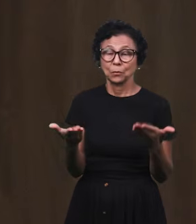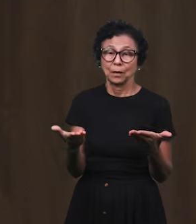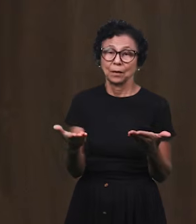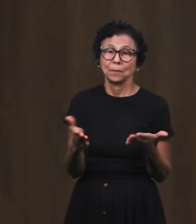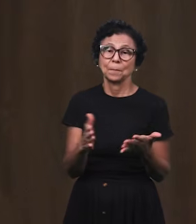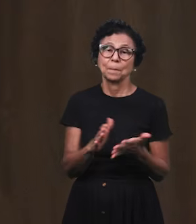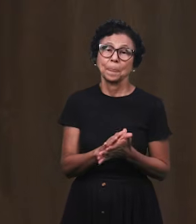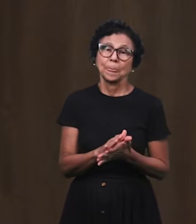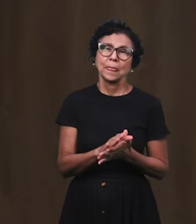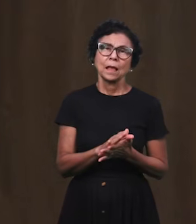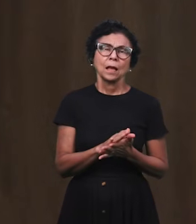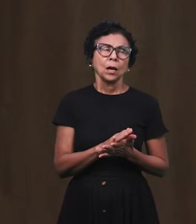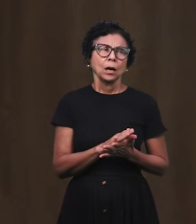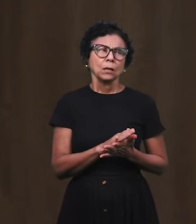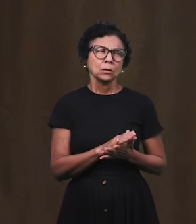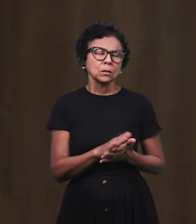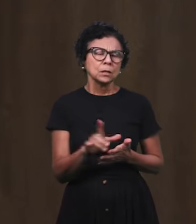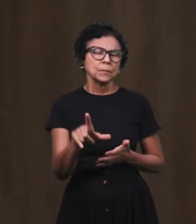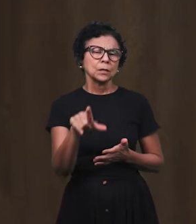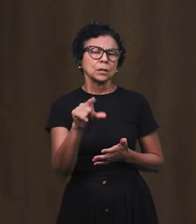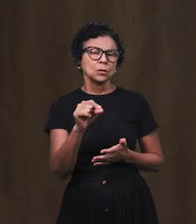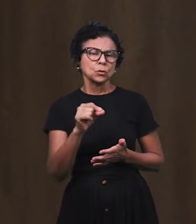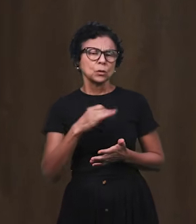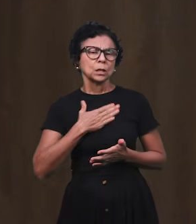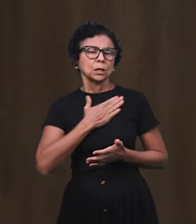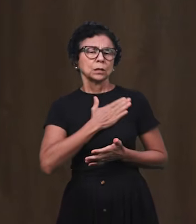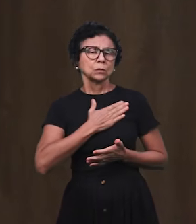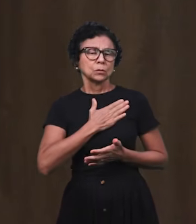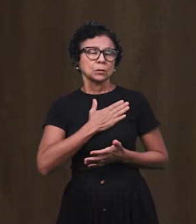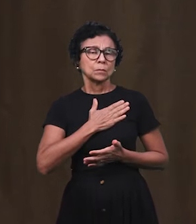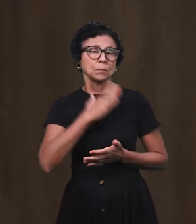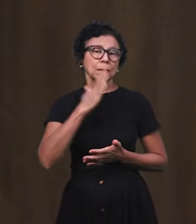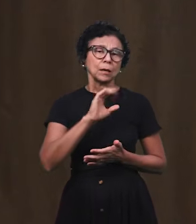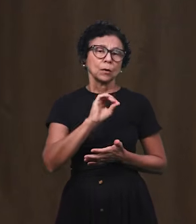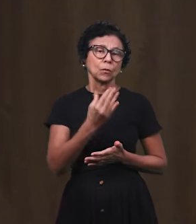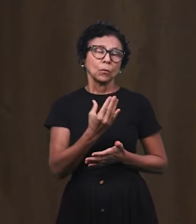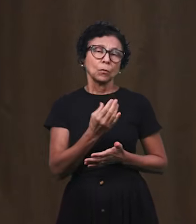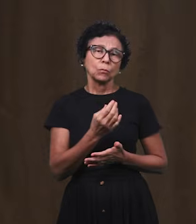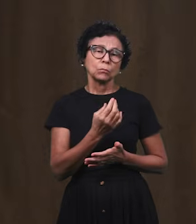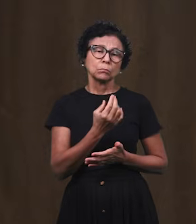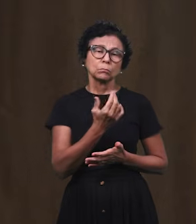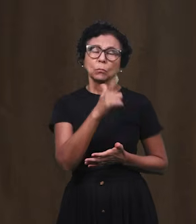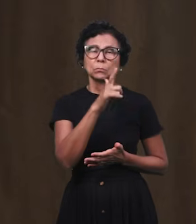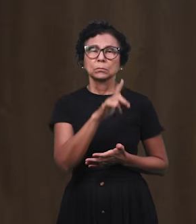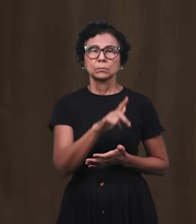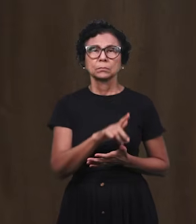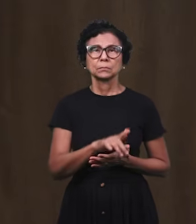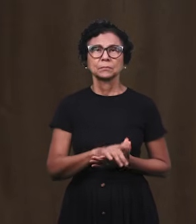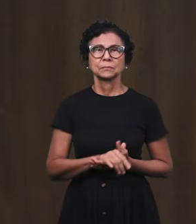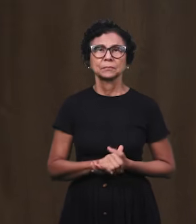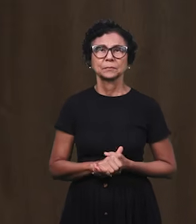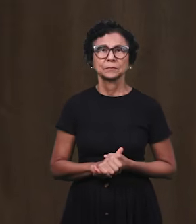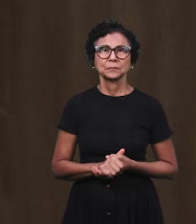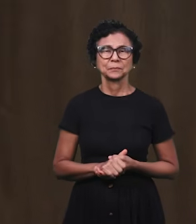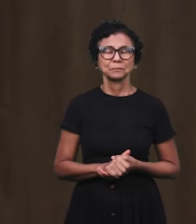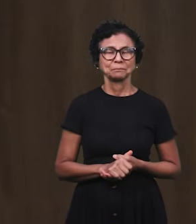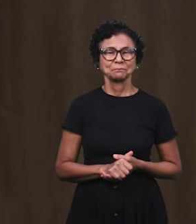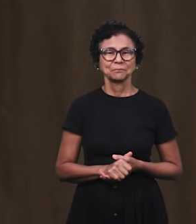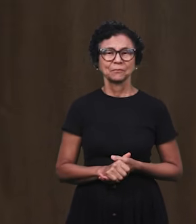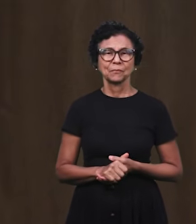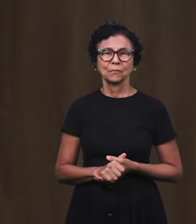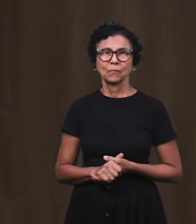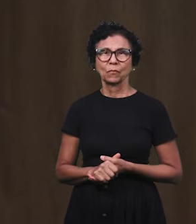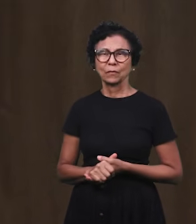a área de direito, já teve a primeira escolha, né? Já filtrou bastante. E assim, dentro do